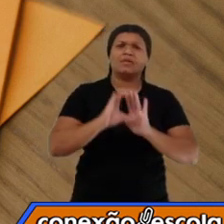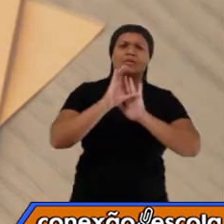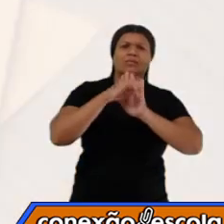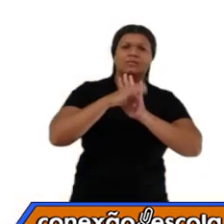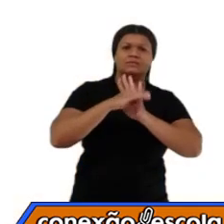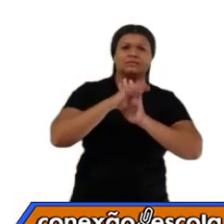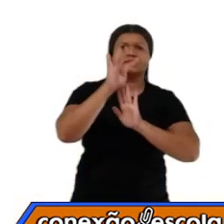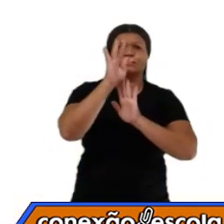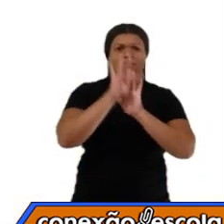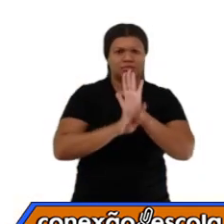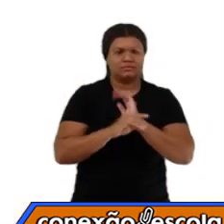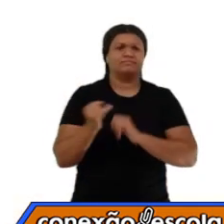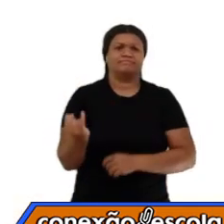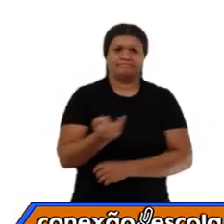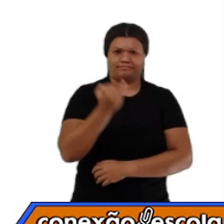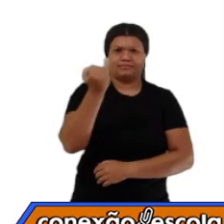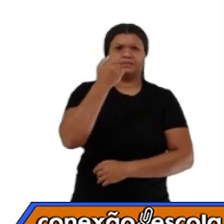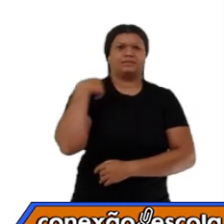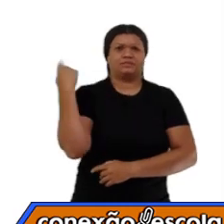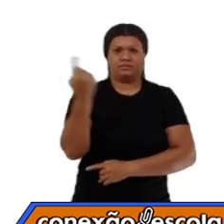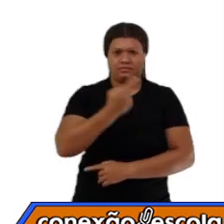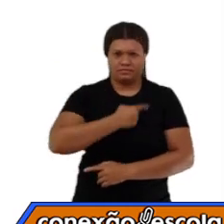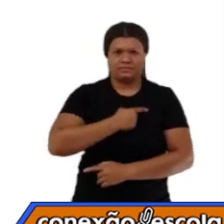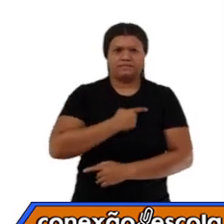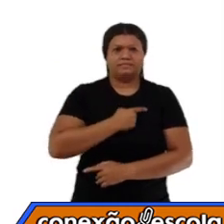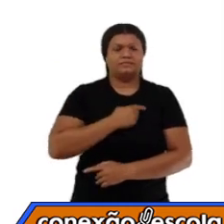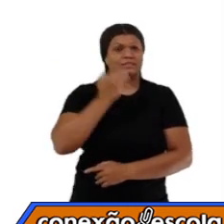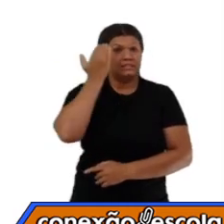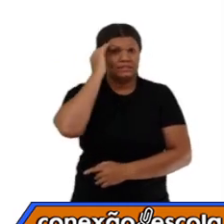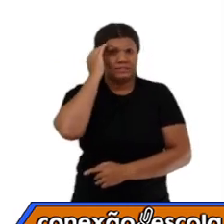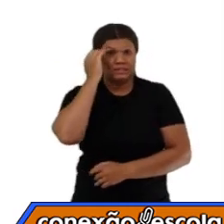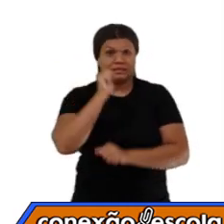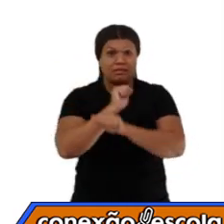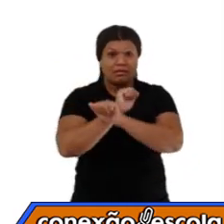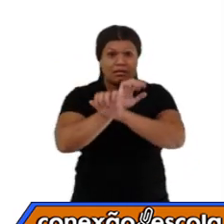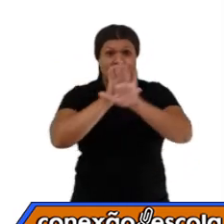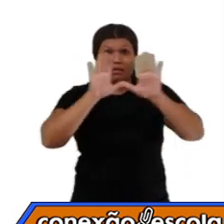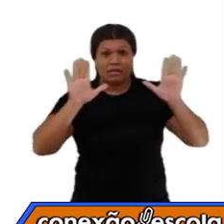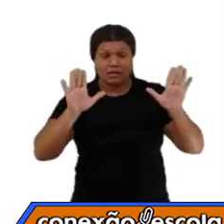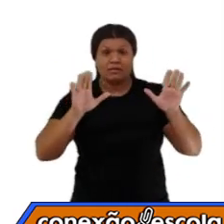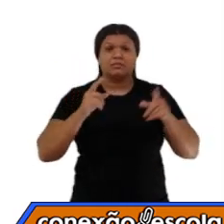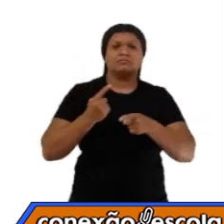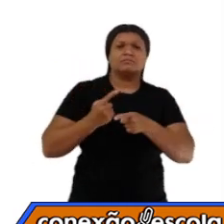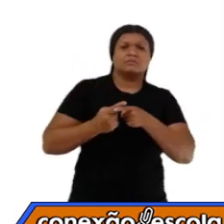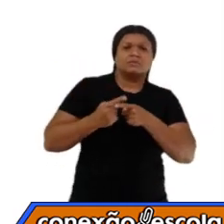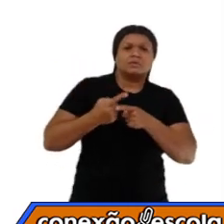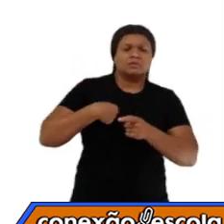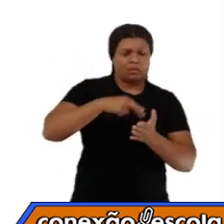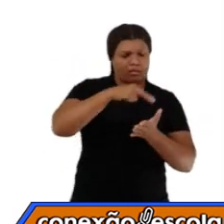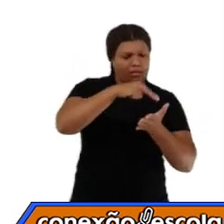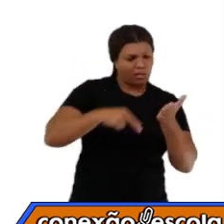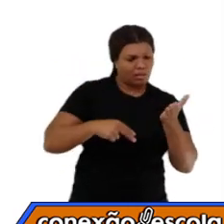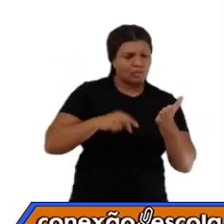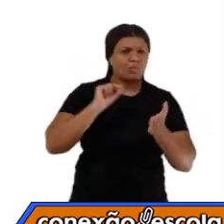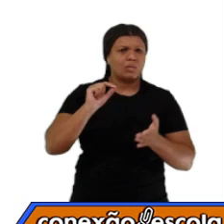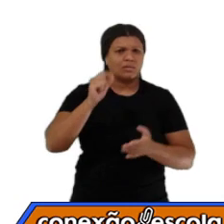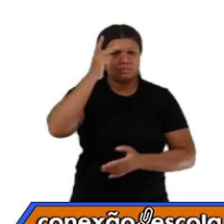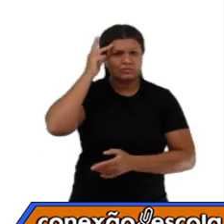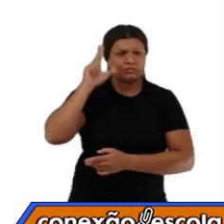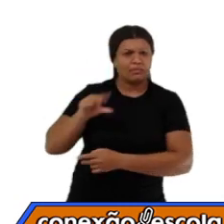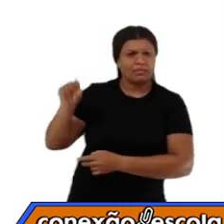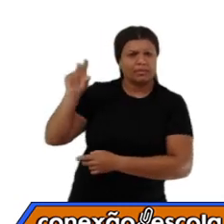Conceito de texto é muito importante para a gente entender melhor o que a gente está lendo e o que a gente está